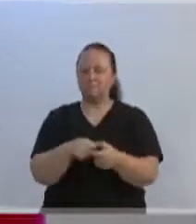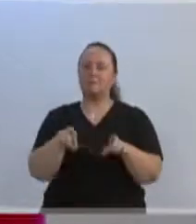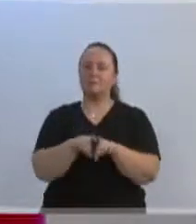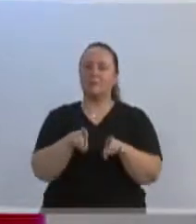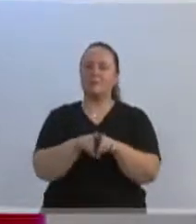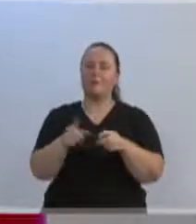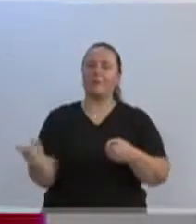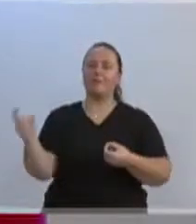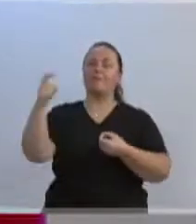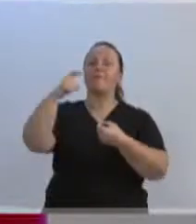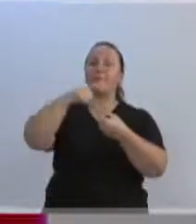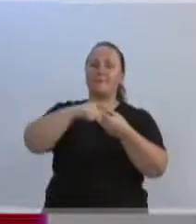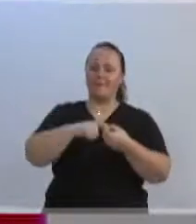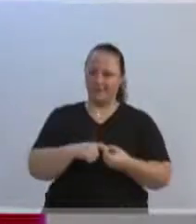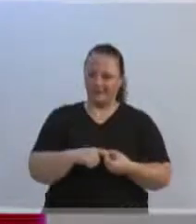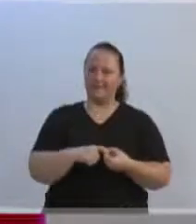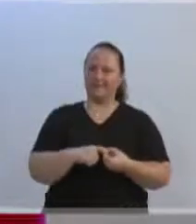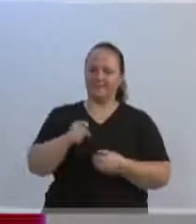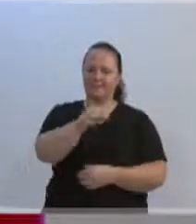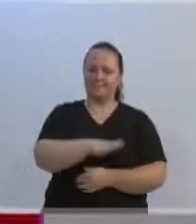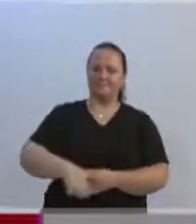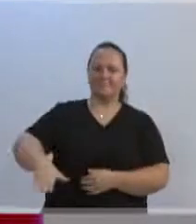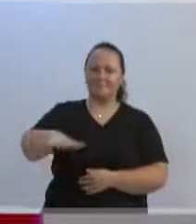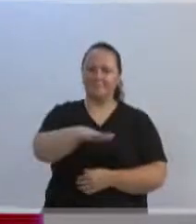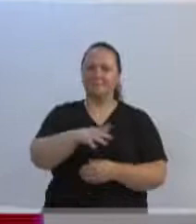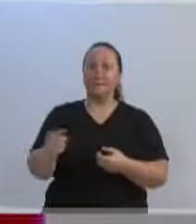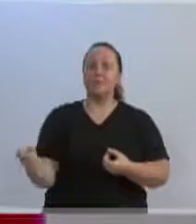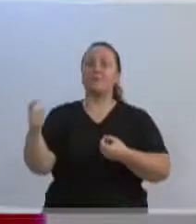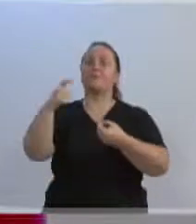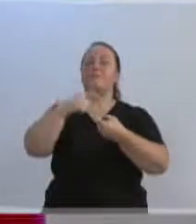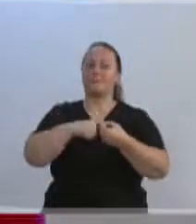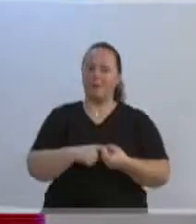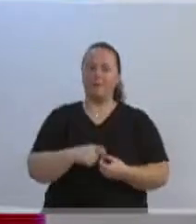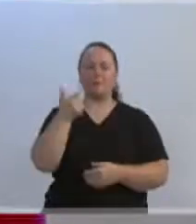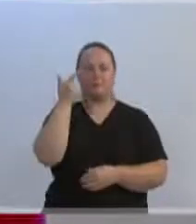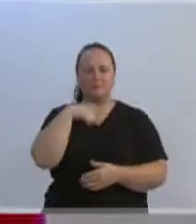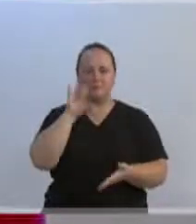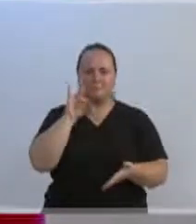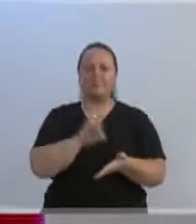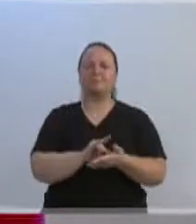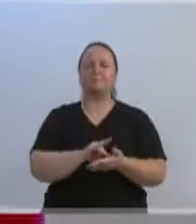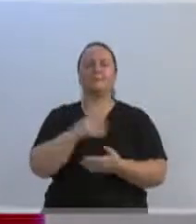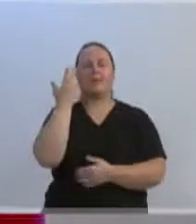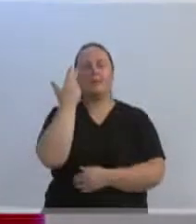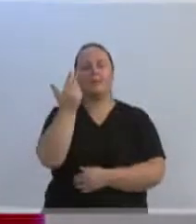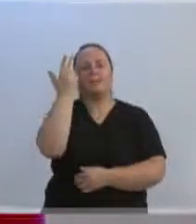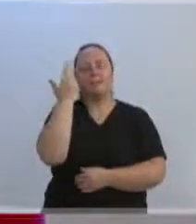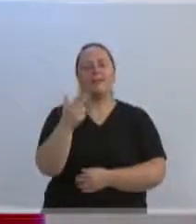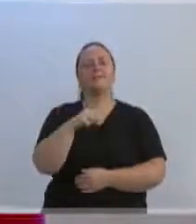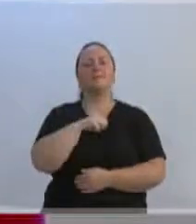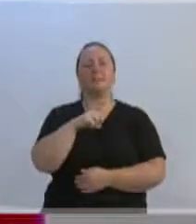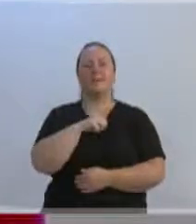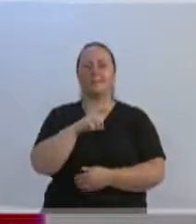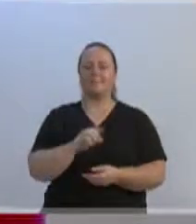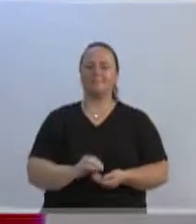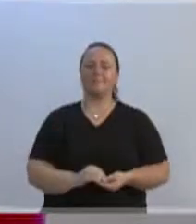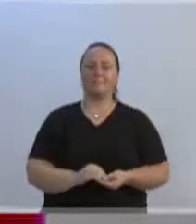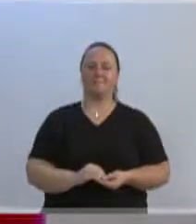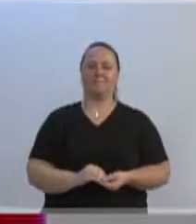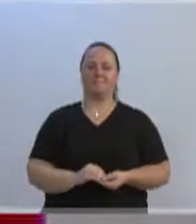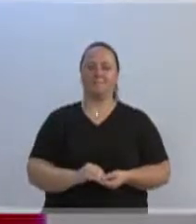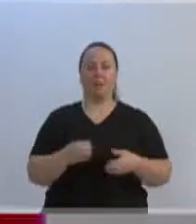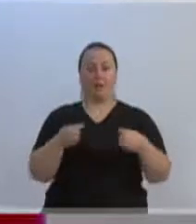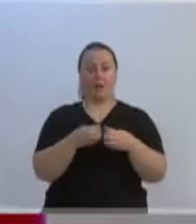que seu ingresso na sociedade nos na sua cidade no seu país seja mais natural possível o comitê